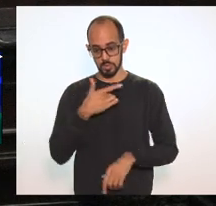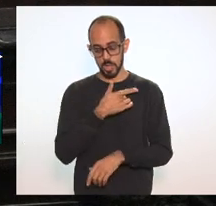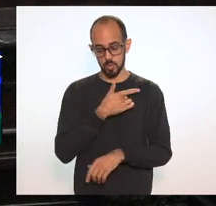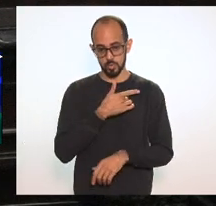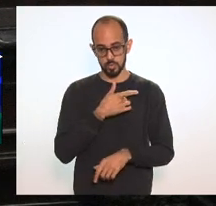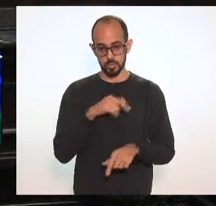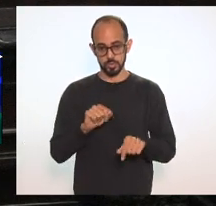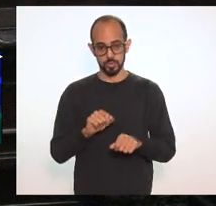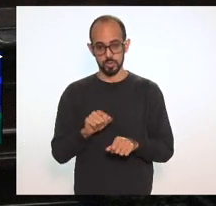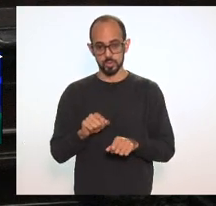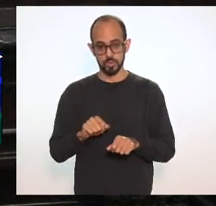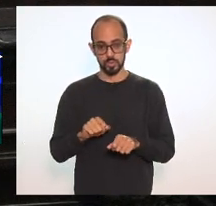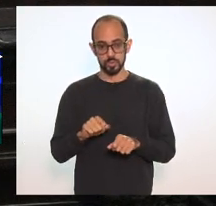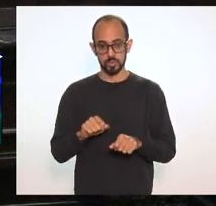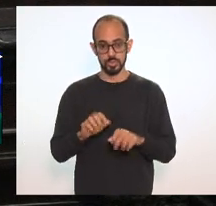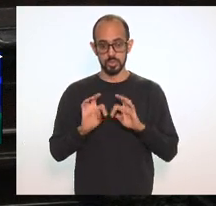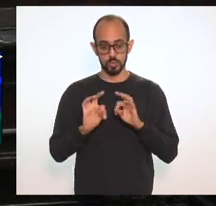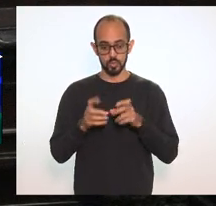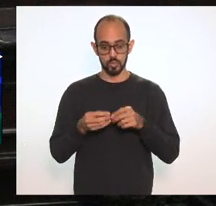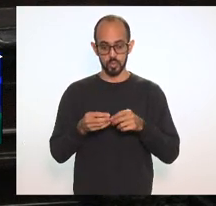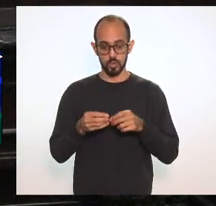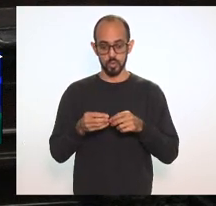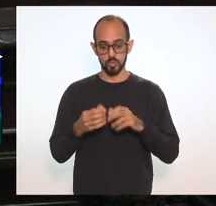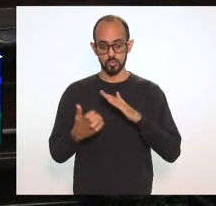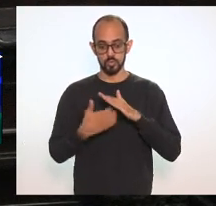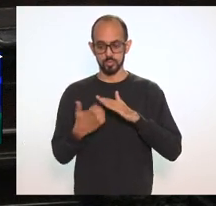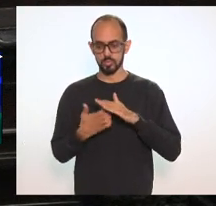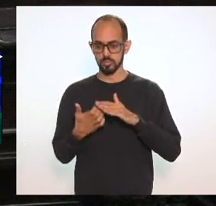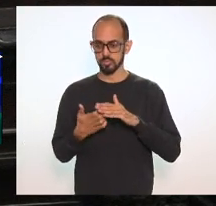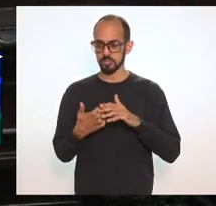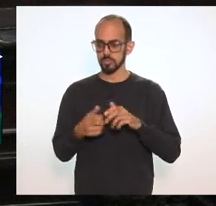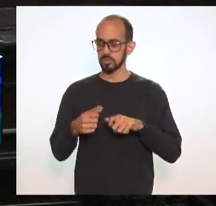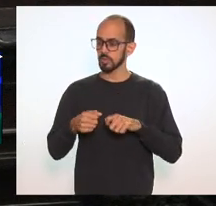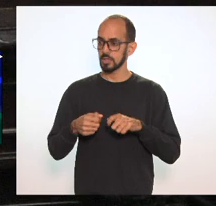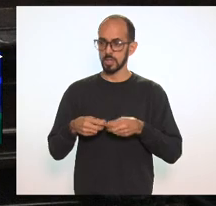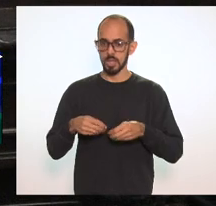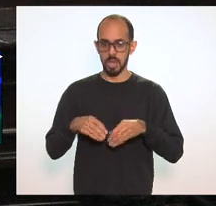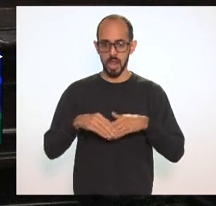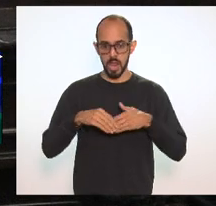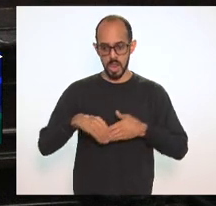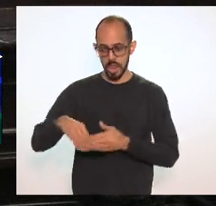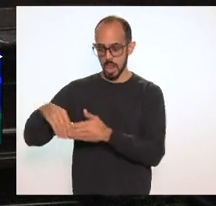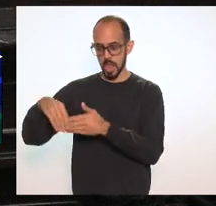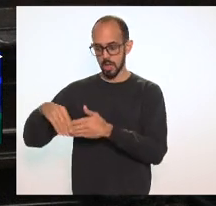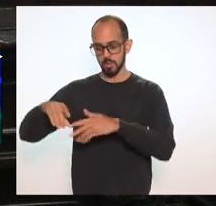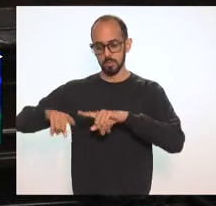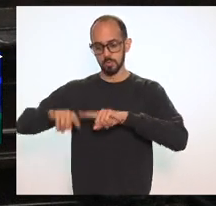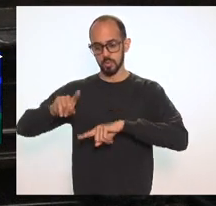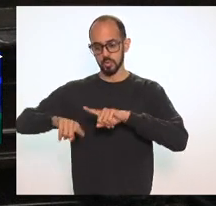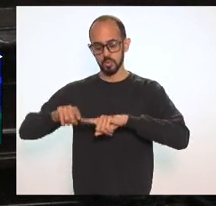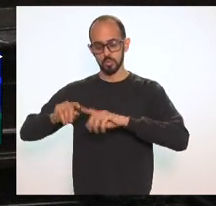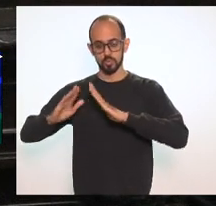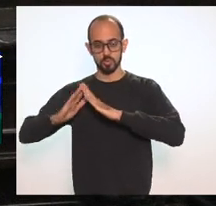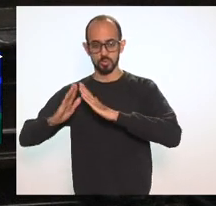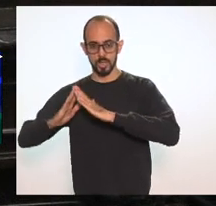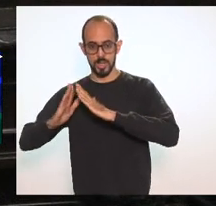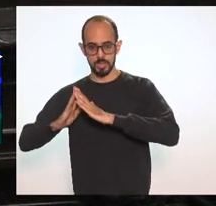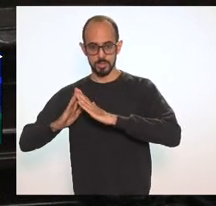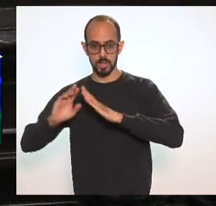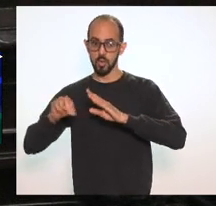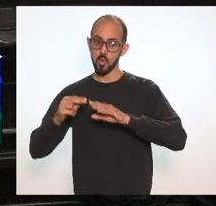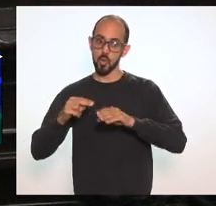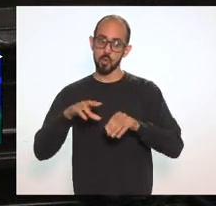aqueles estabelecimentos que trabalhem com entregas em domicílio e retirada no local do